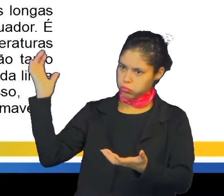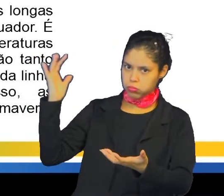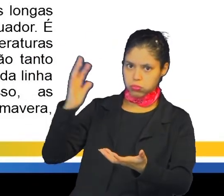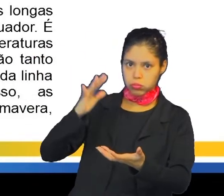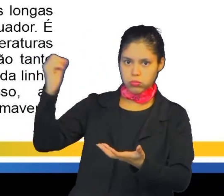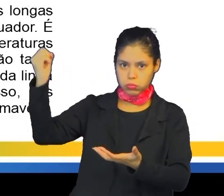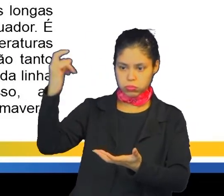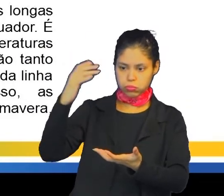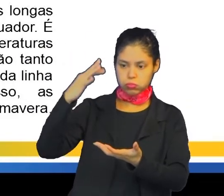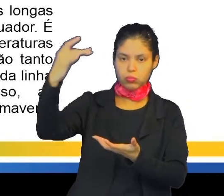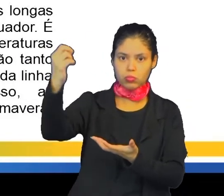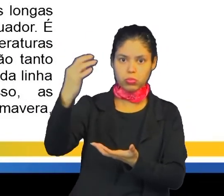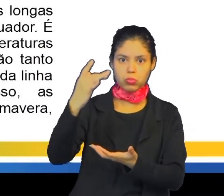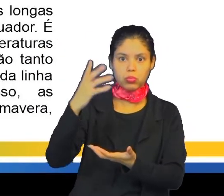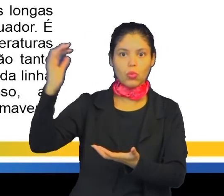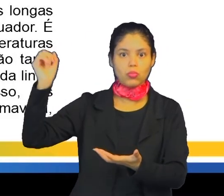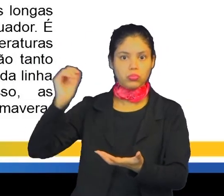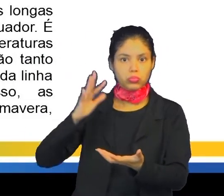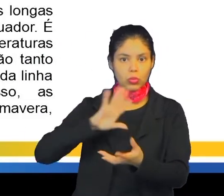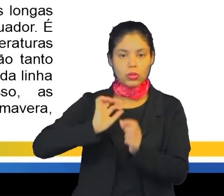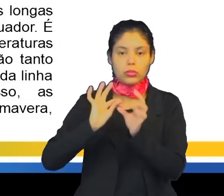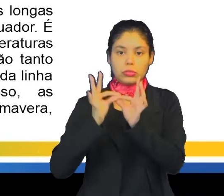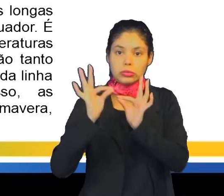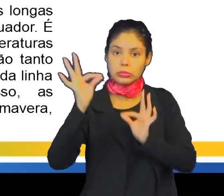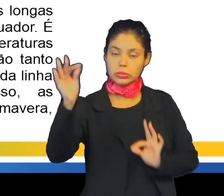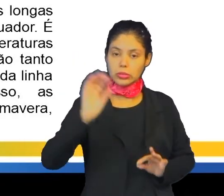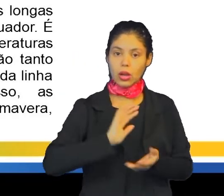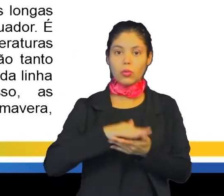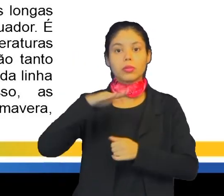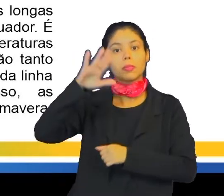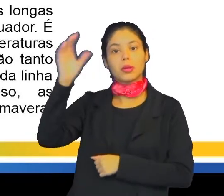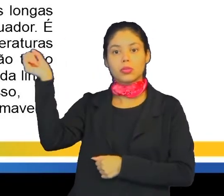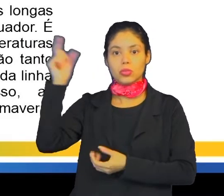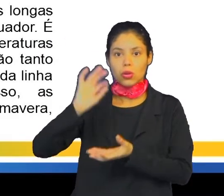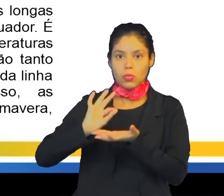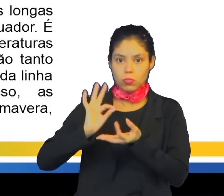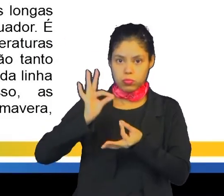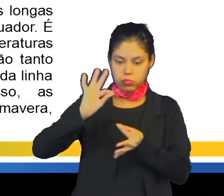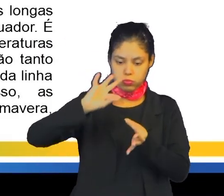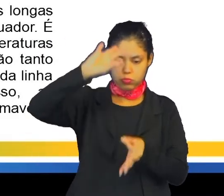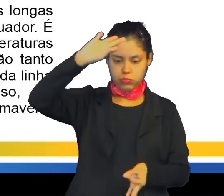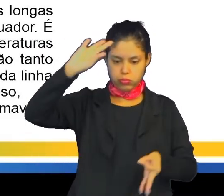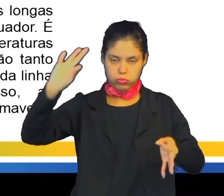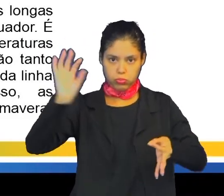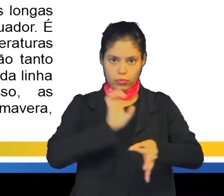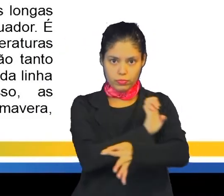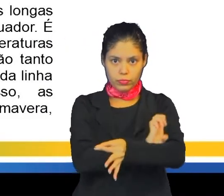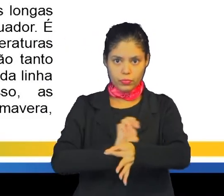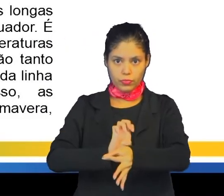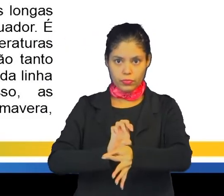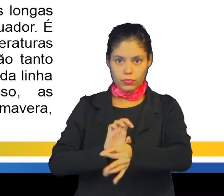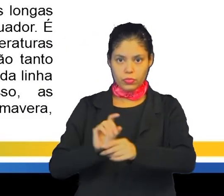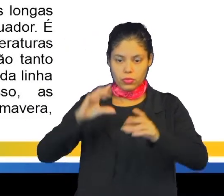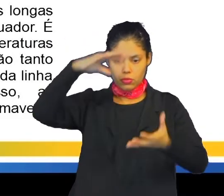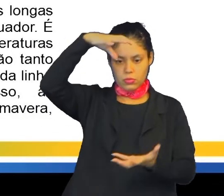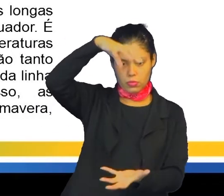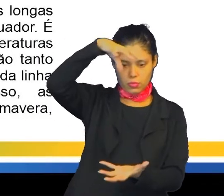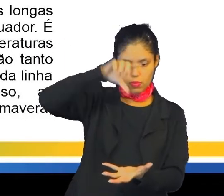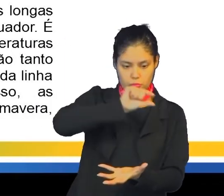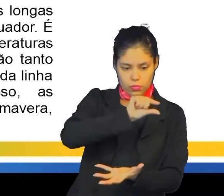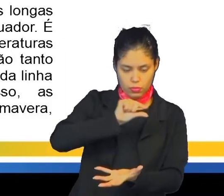durante o inverno a noite são tanto mais longas Quanto quanto mais é só se afaste da linha do Equador esse afastamento